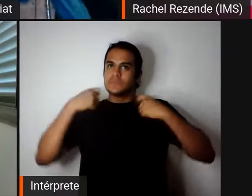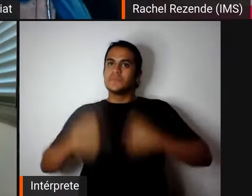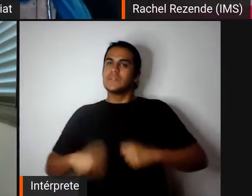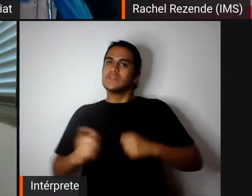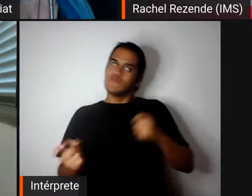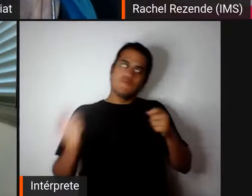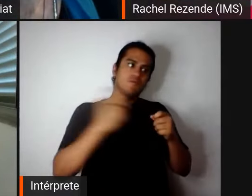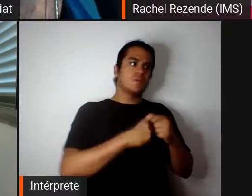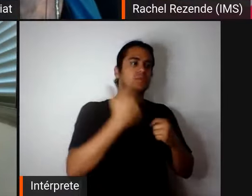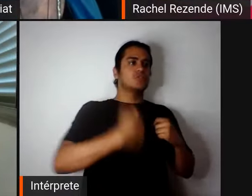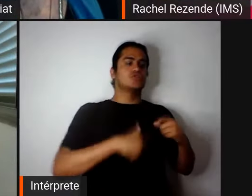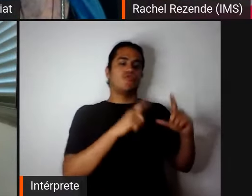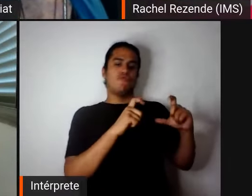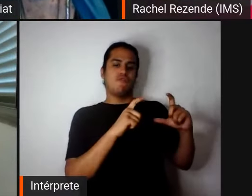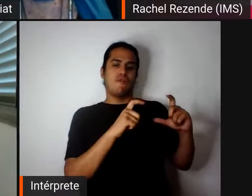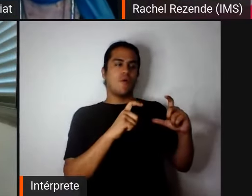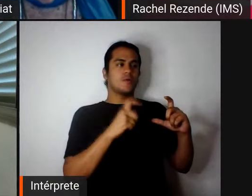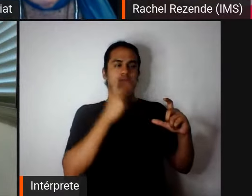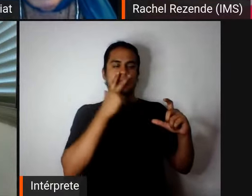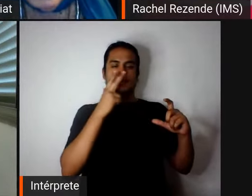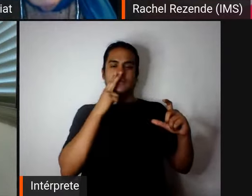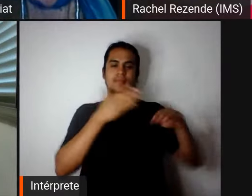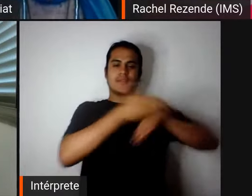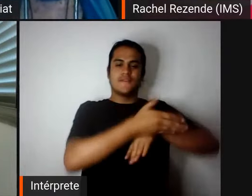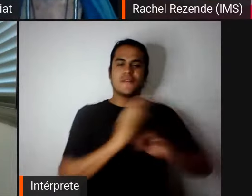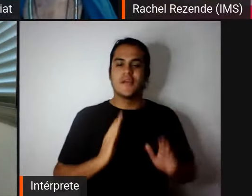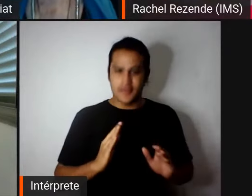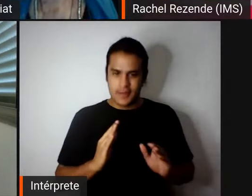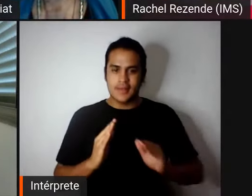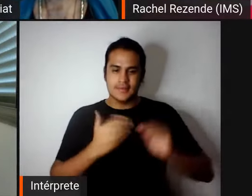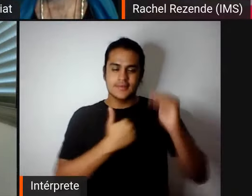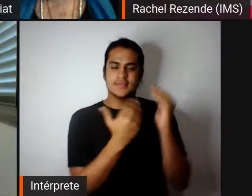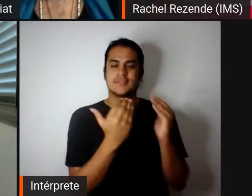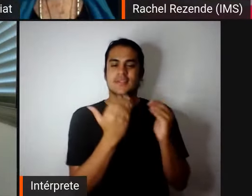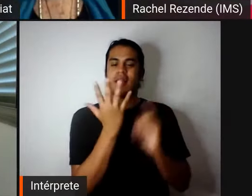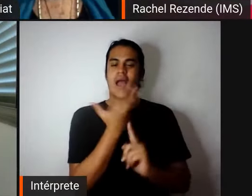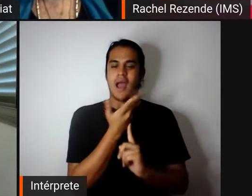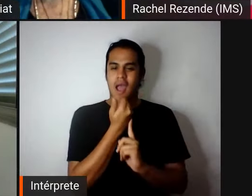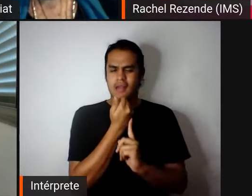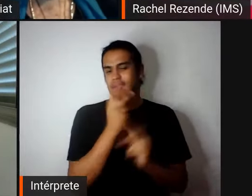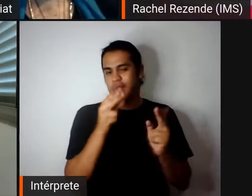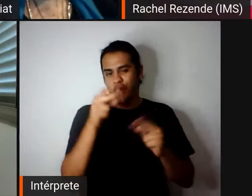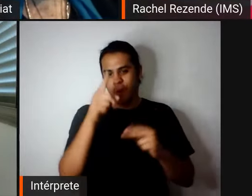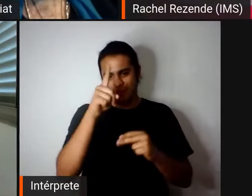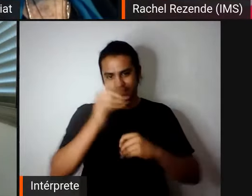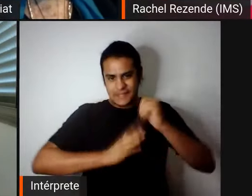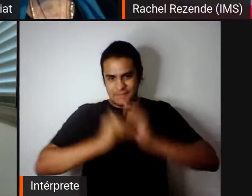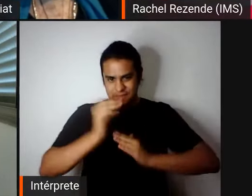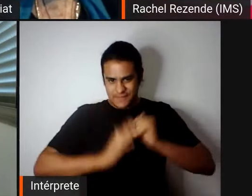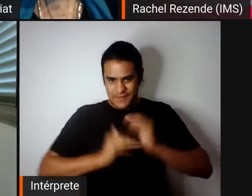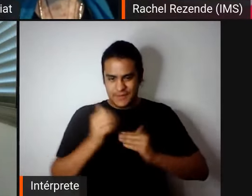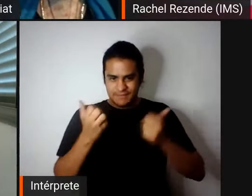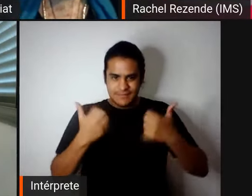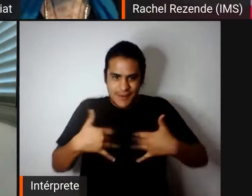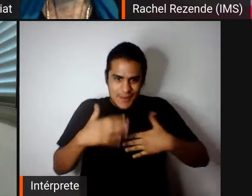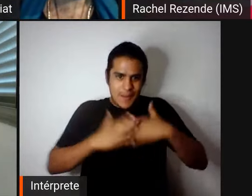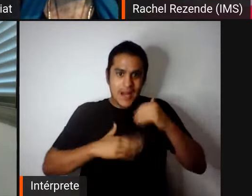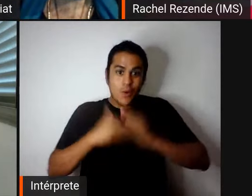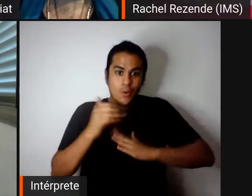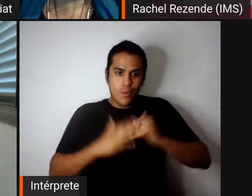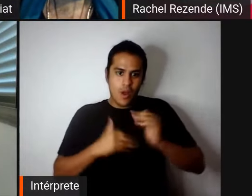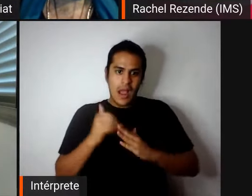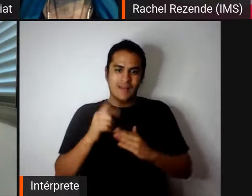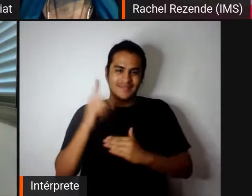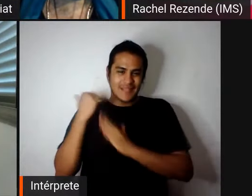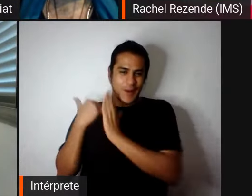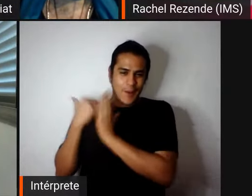interferência, para a fotografia artística manual, como você estava dizendo, para o trabalho manual direto, como você estava dizendo no início,